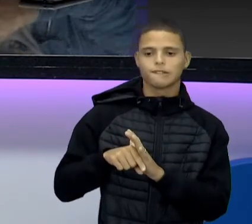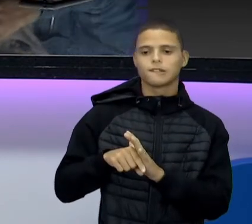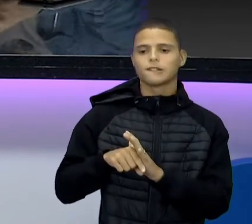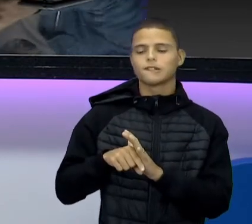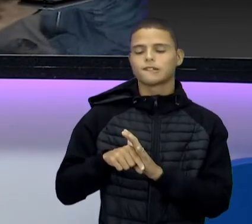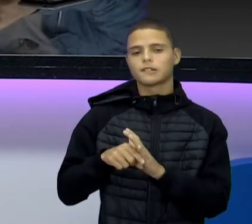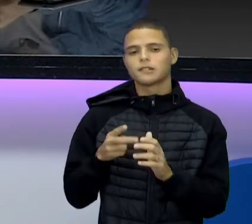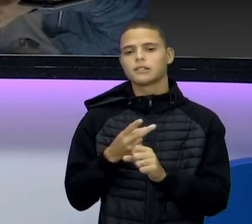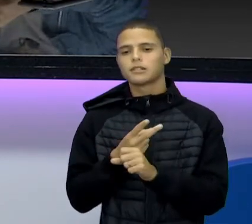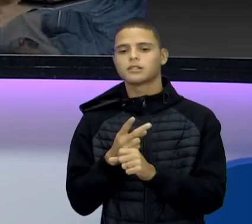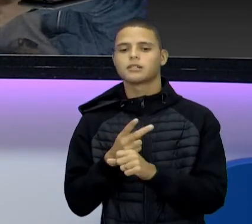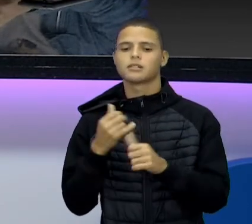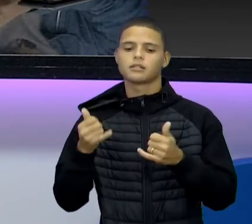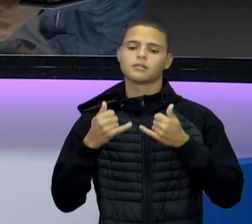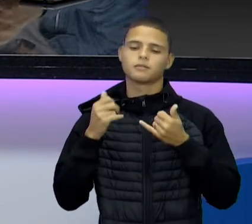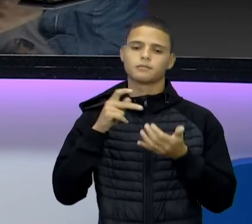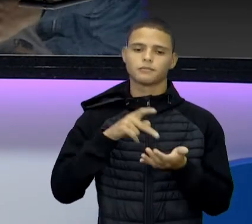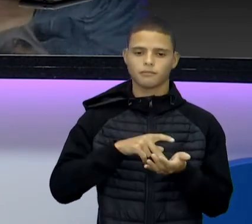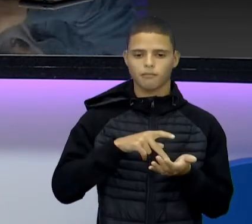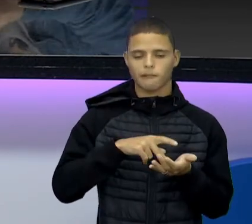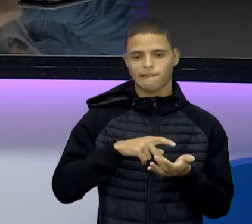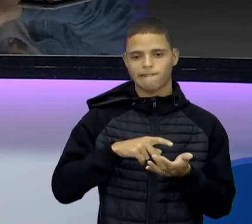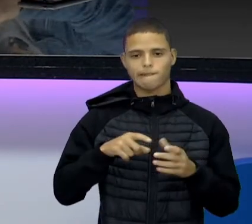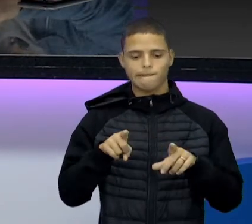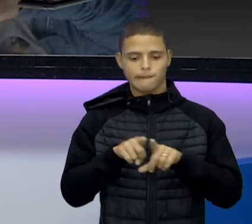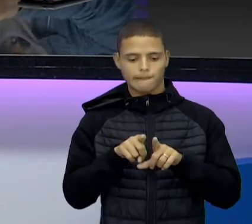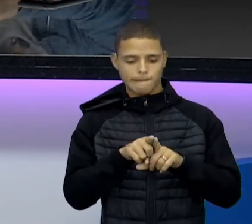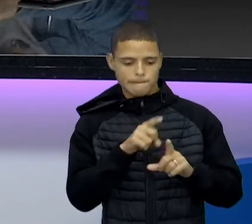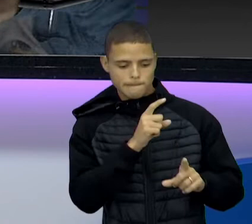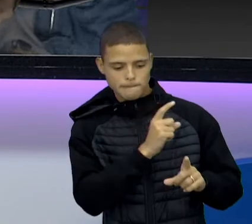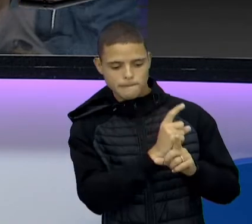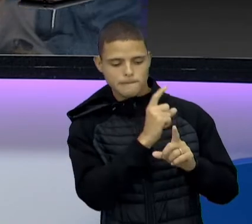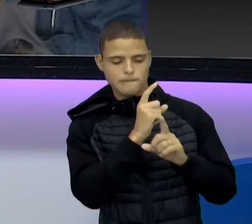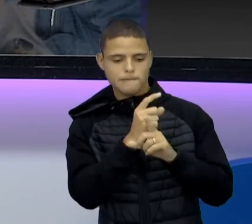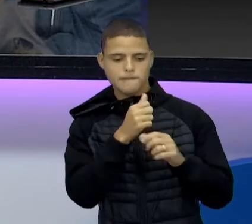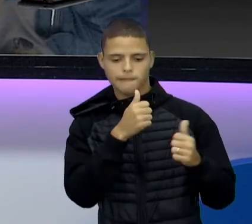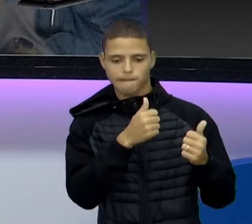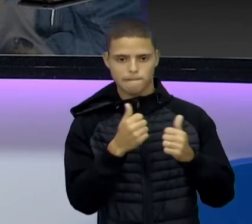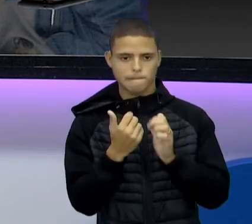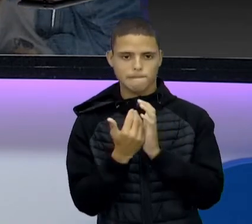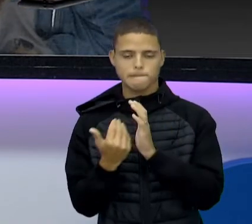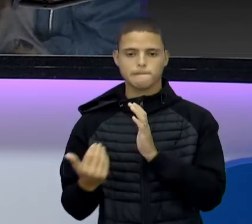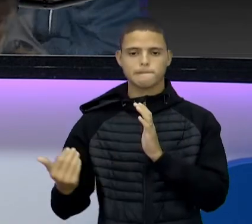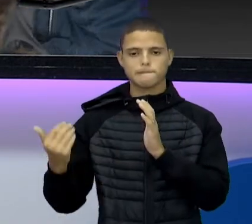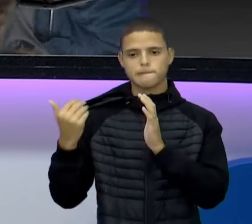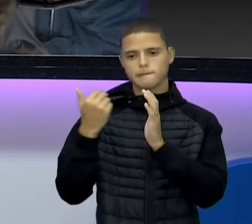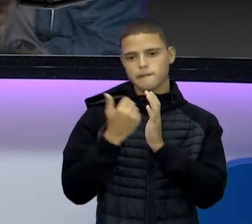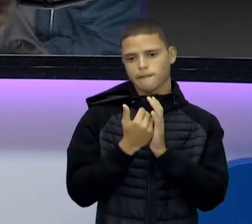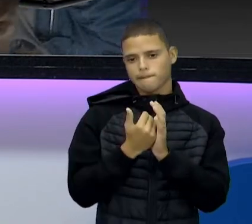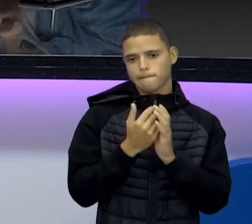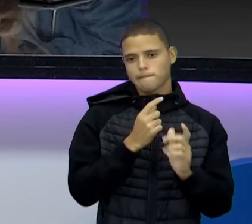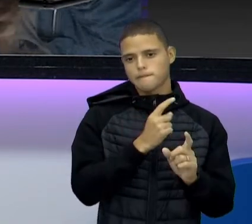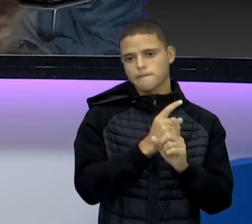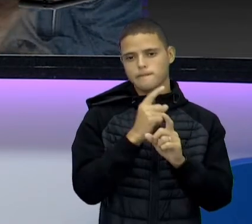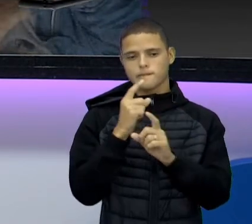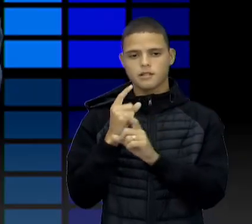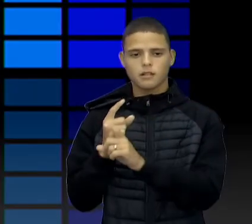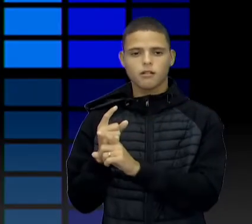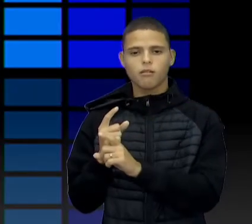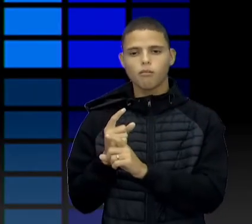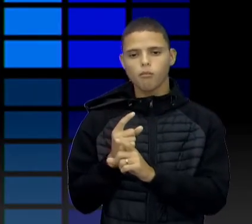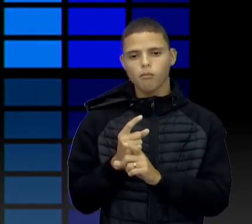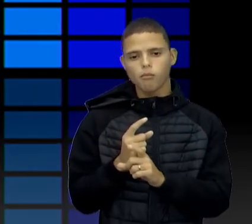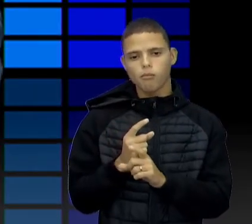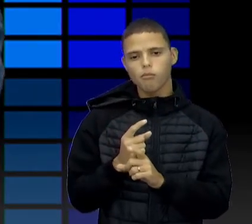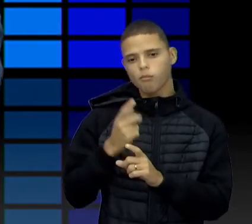buscar a real informação, para a gente ter grandes encontros. Quanto mais a gente se encontra com os nossos, com